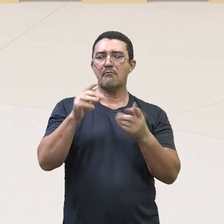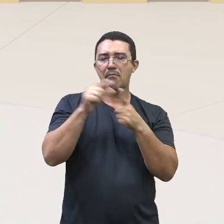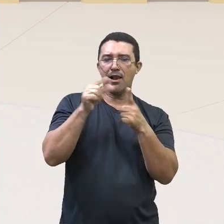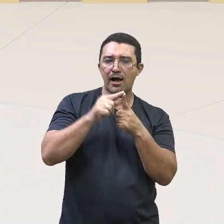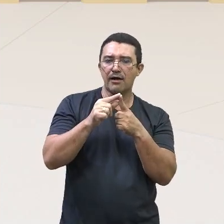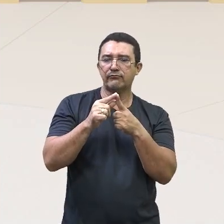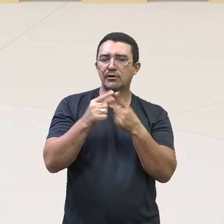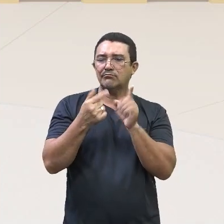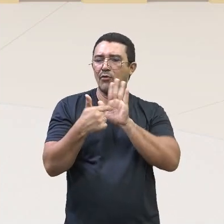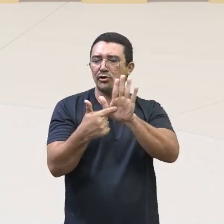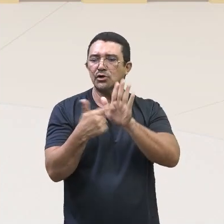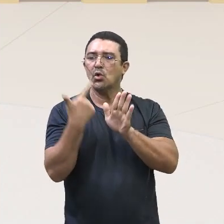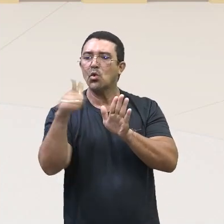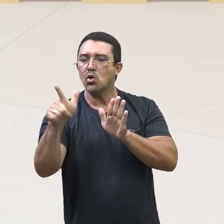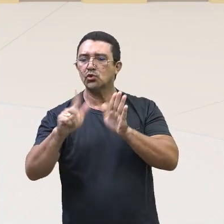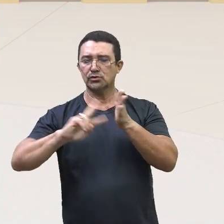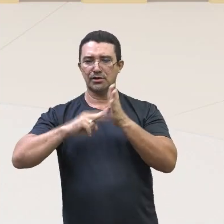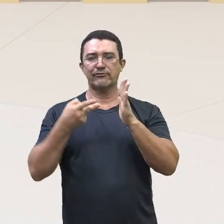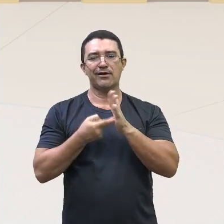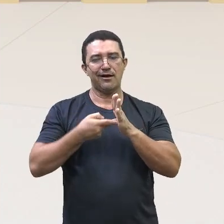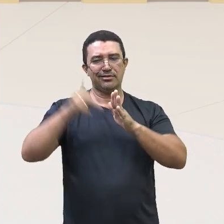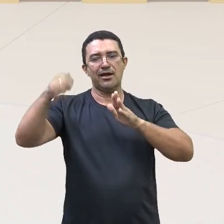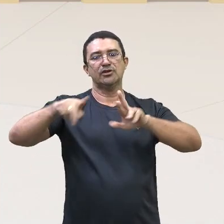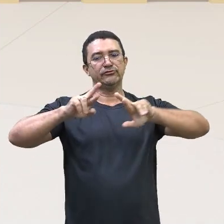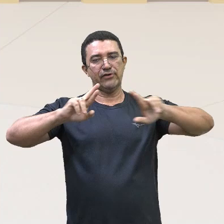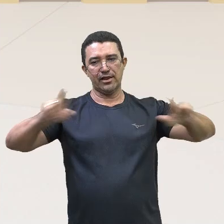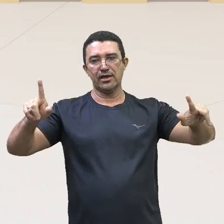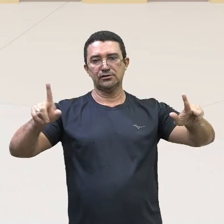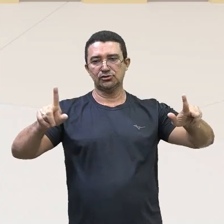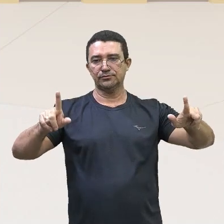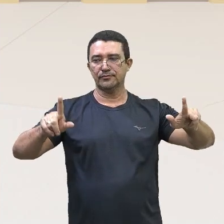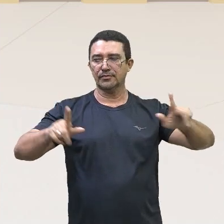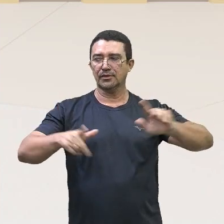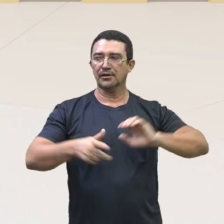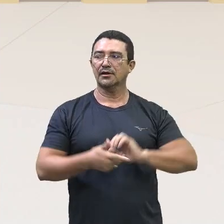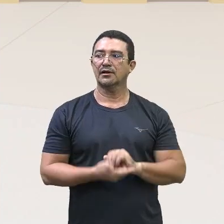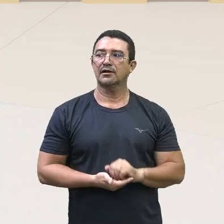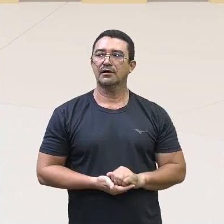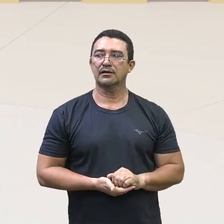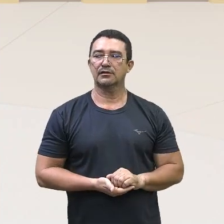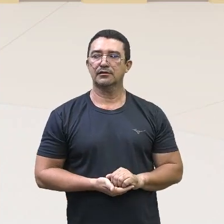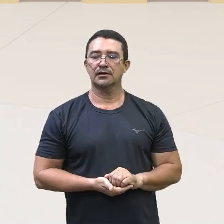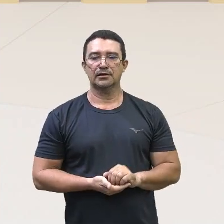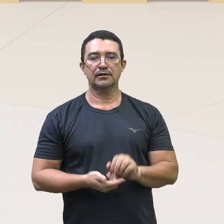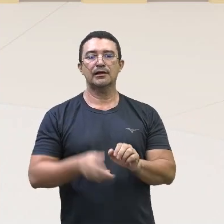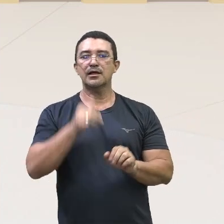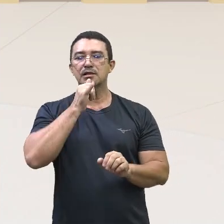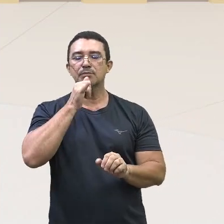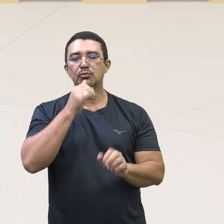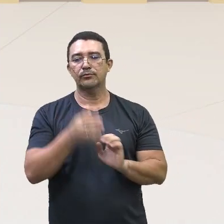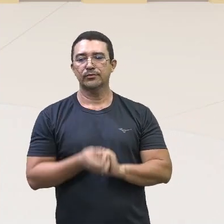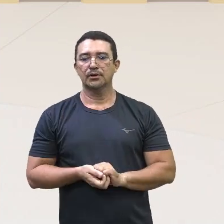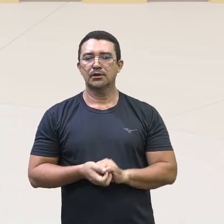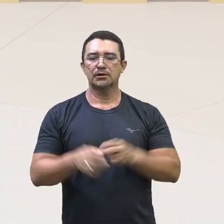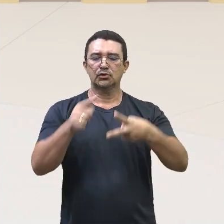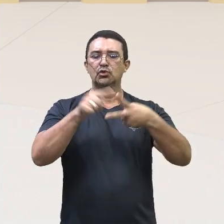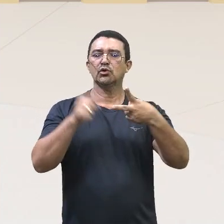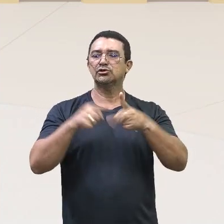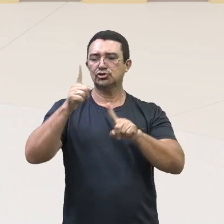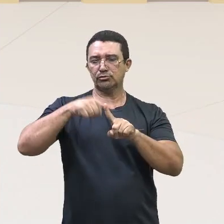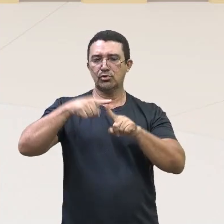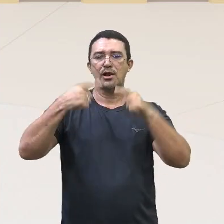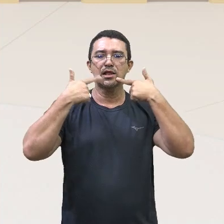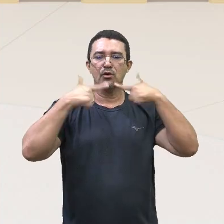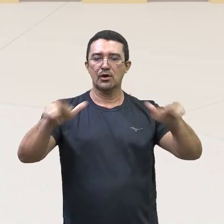outro significado. Isso diferencia bastante de denotativo, que é o sentido real mesmo das palavras. Esses dois tipos de linguagem